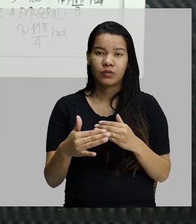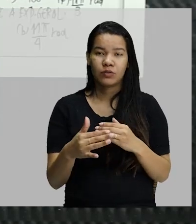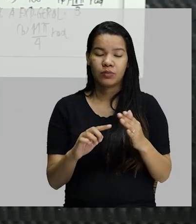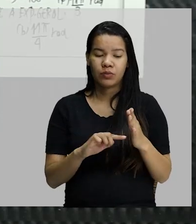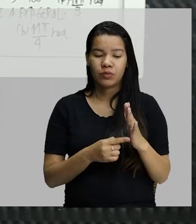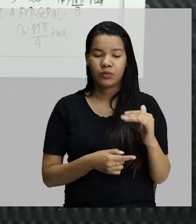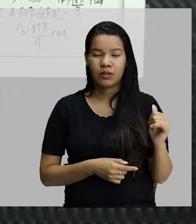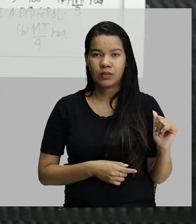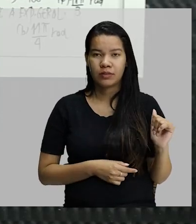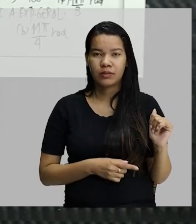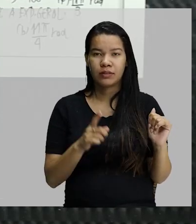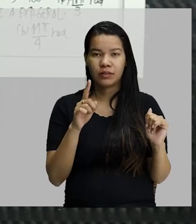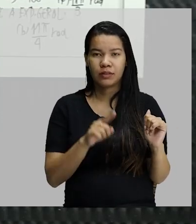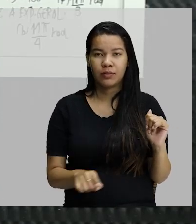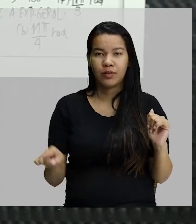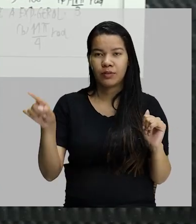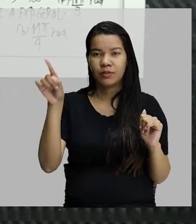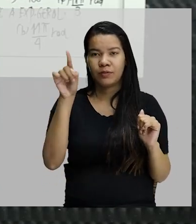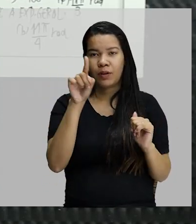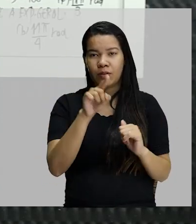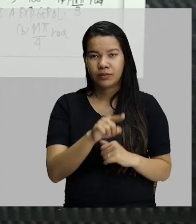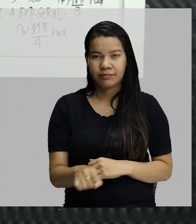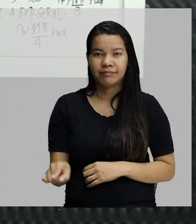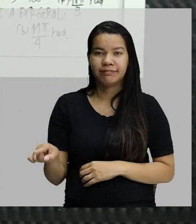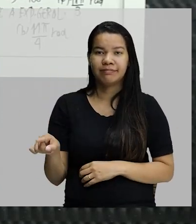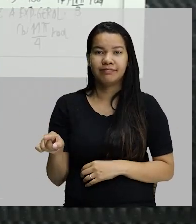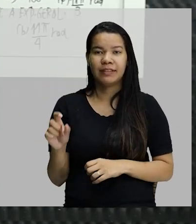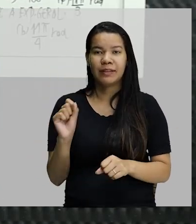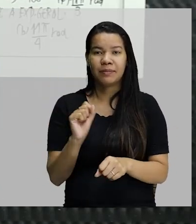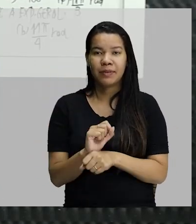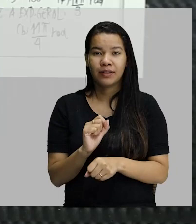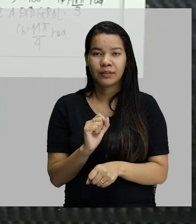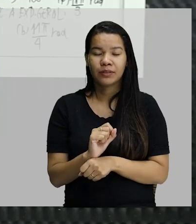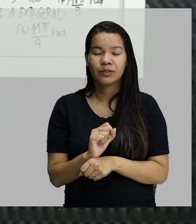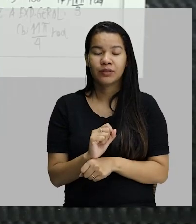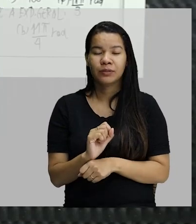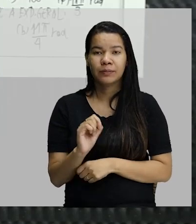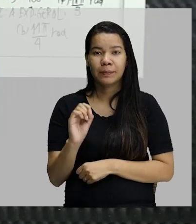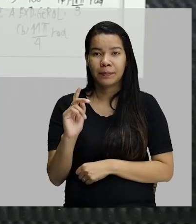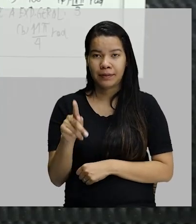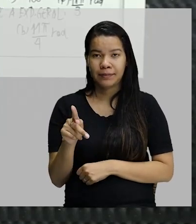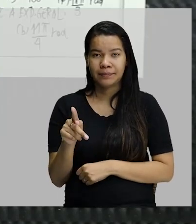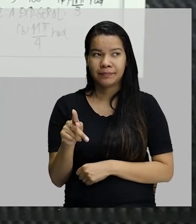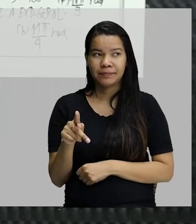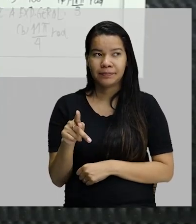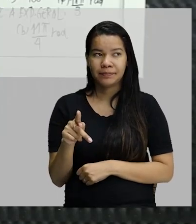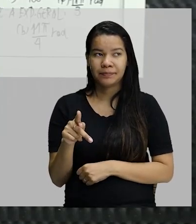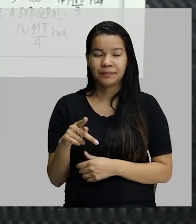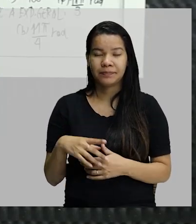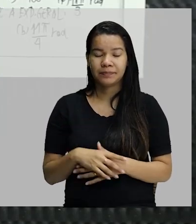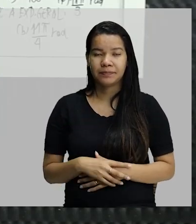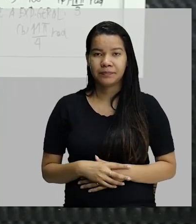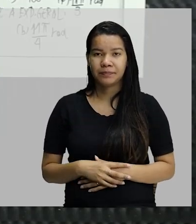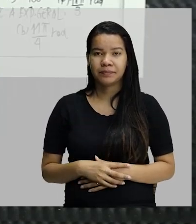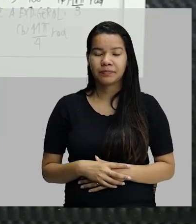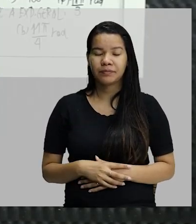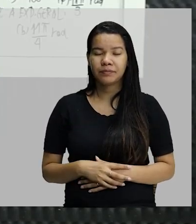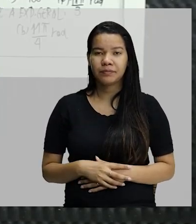A, deu uma volta completa e parou exatamente aqui no ponto P. Ó. Passou